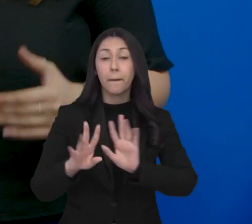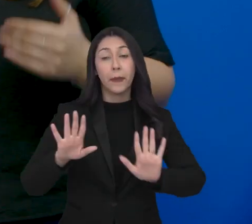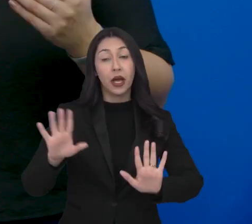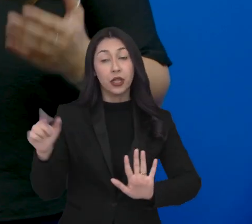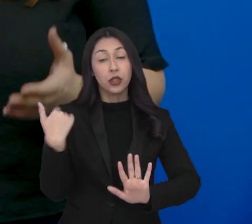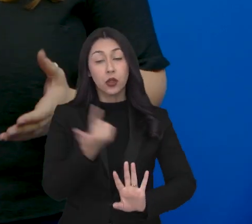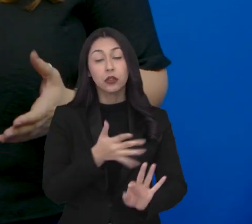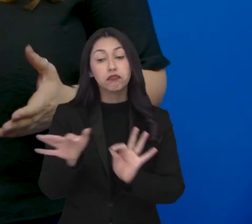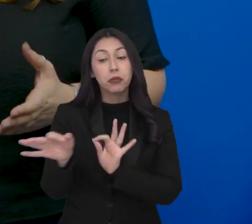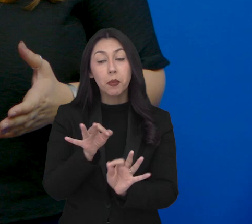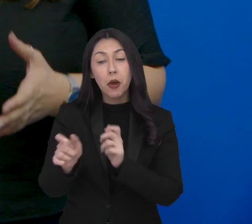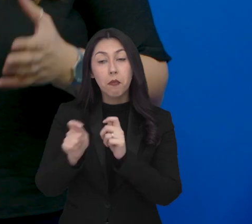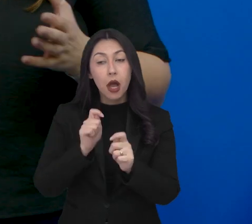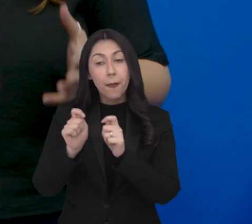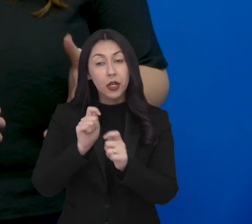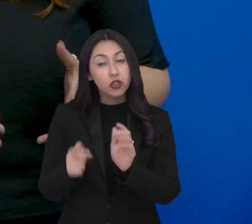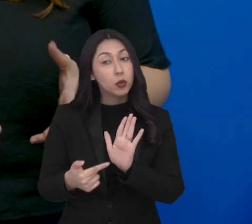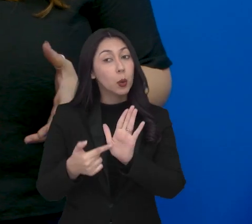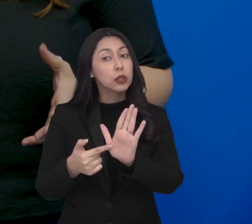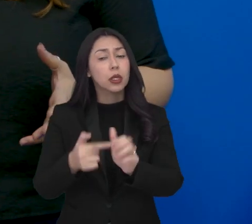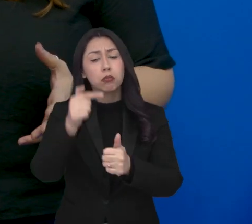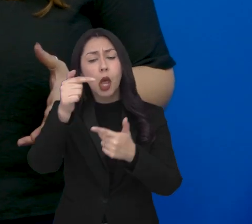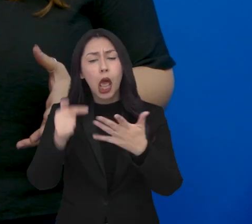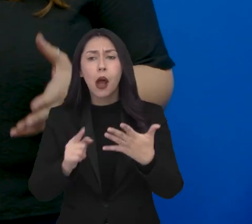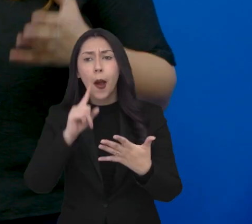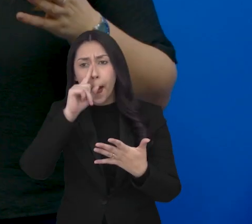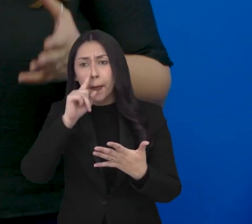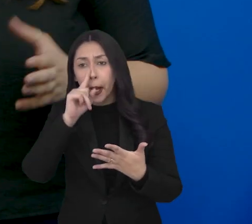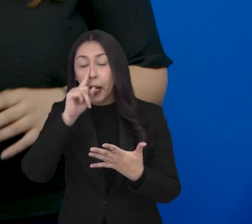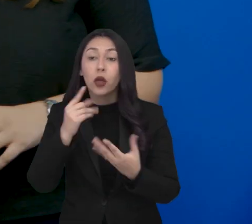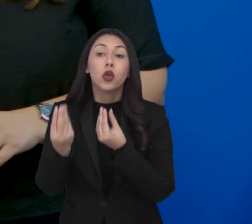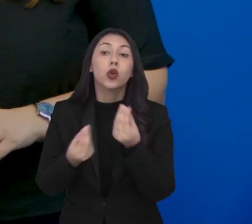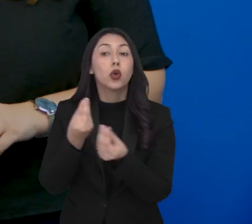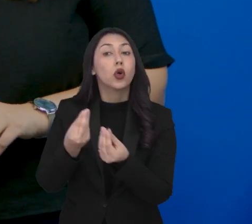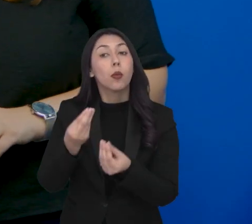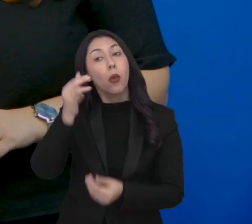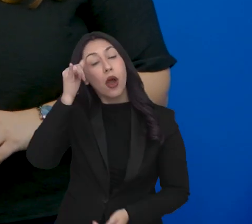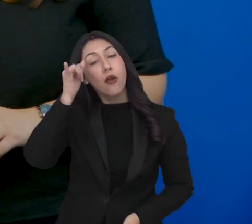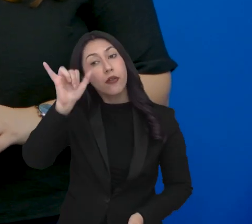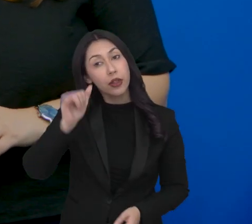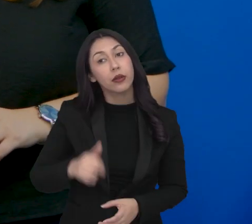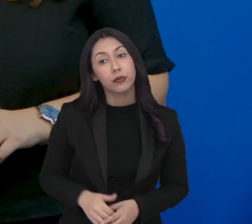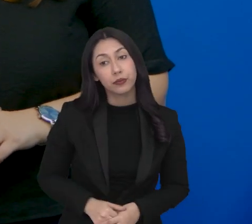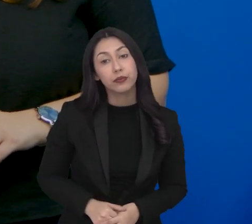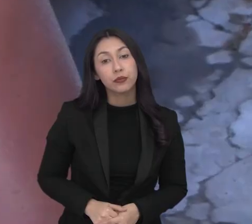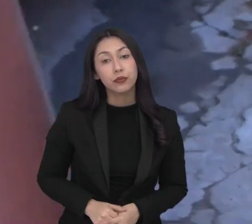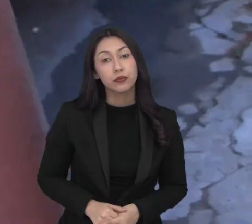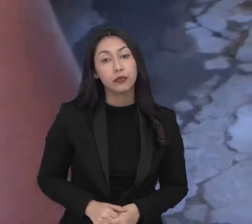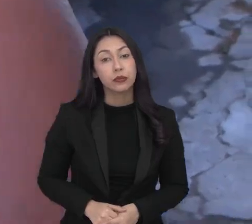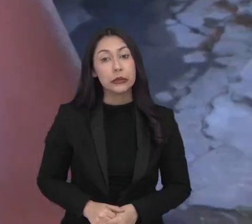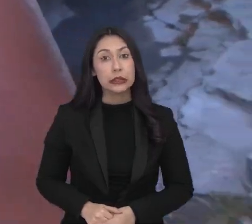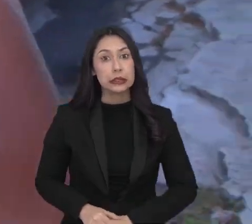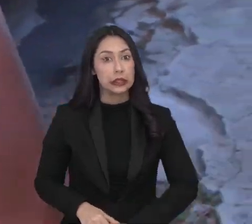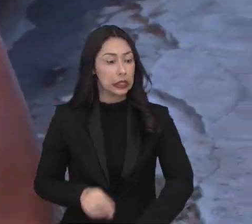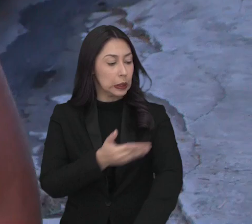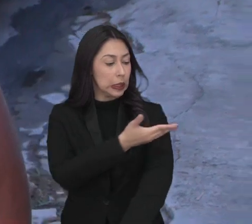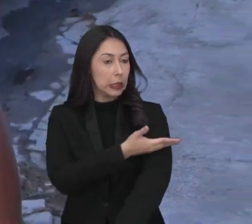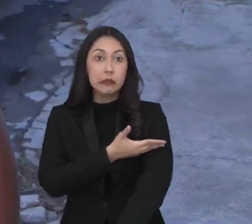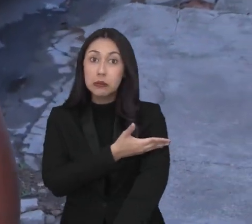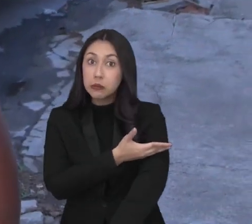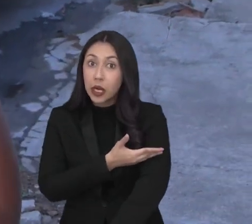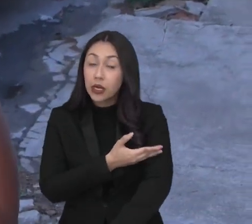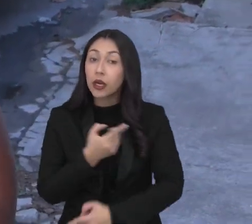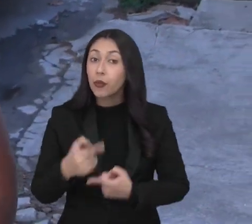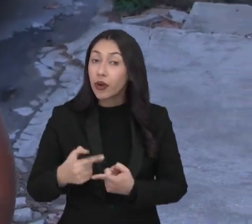você entender esses perigos, quais são os impactos deles e o que pode ser feito para amenizá-los. A marca de sol no braço